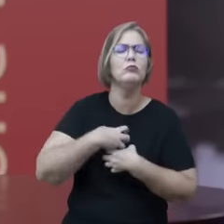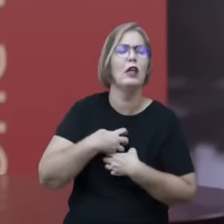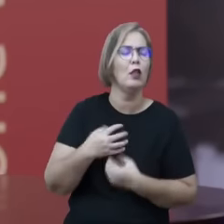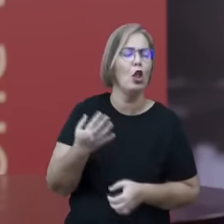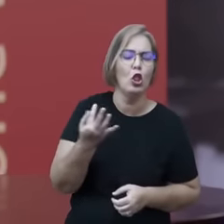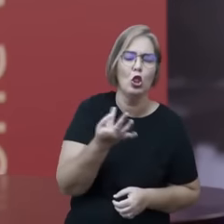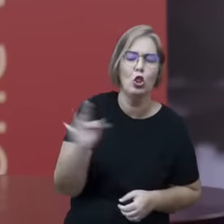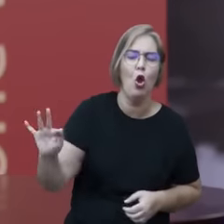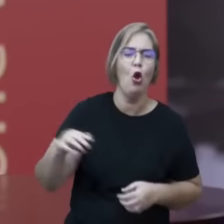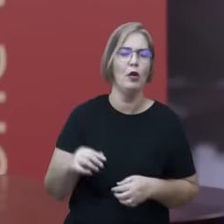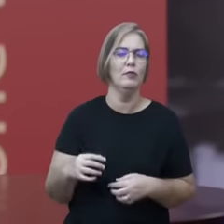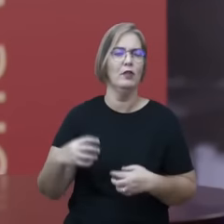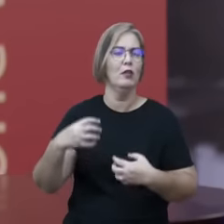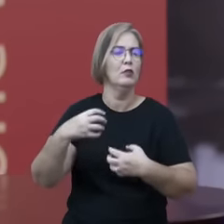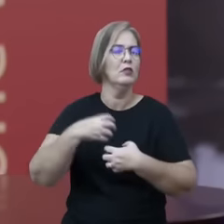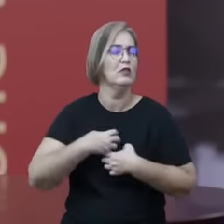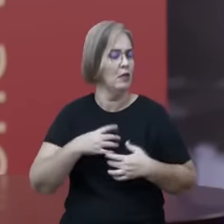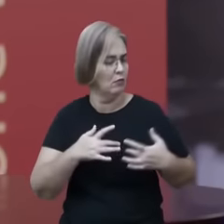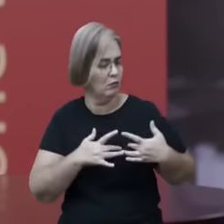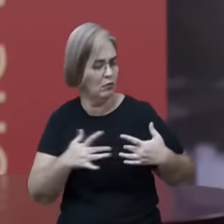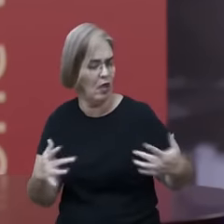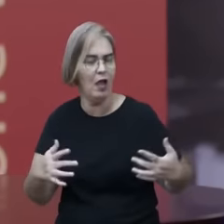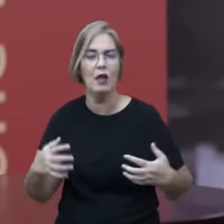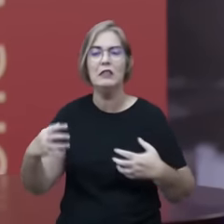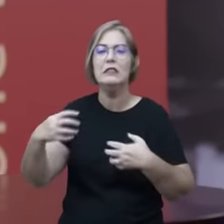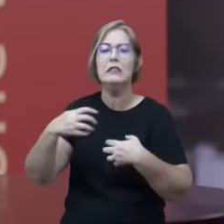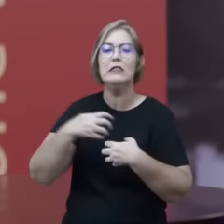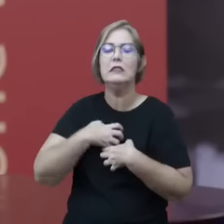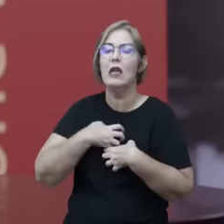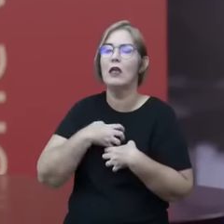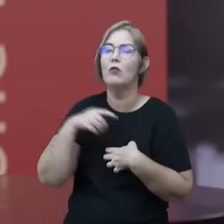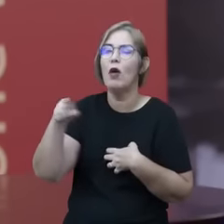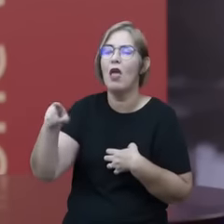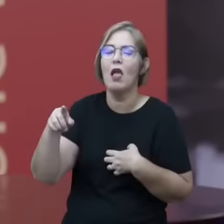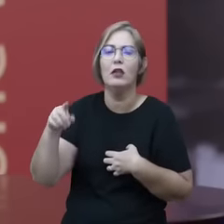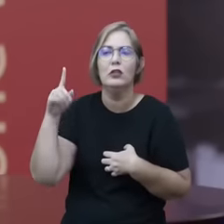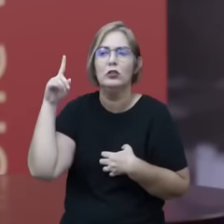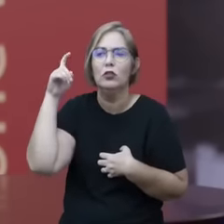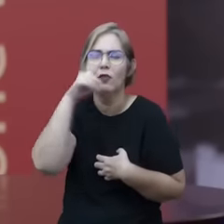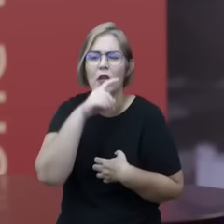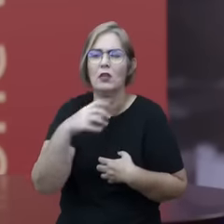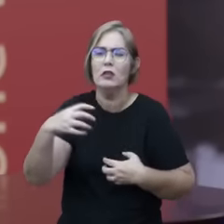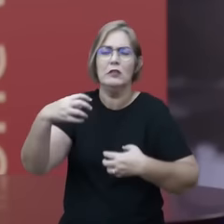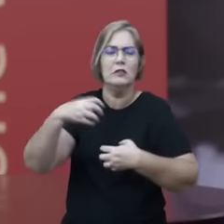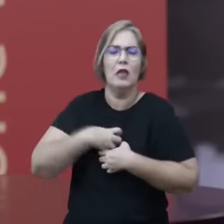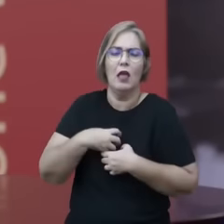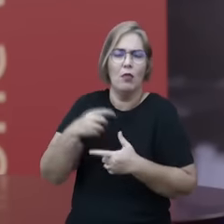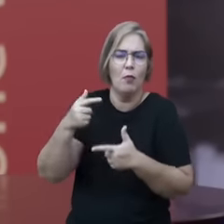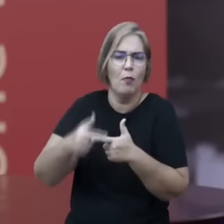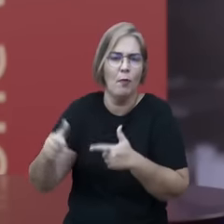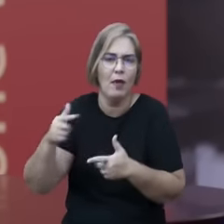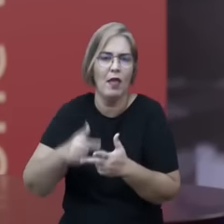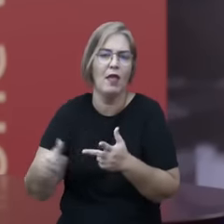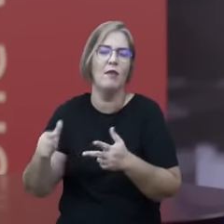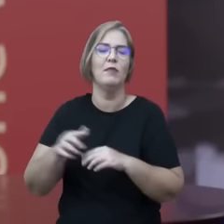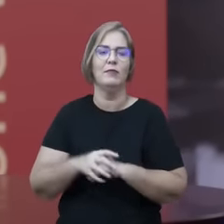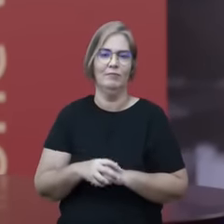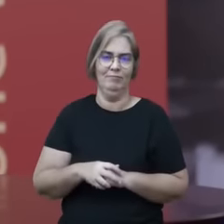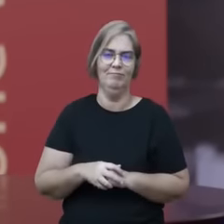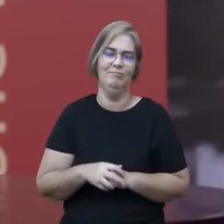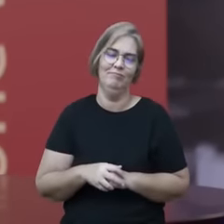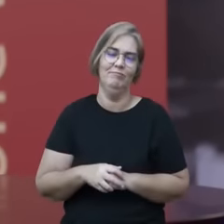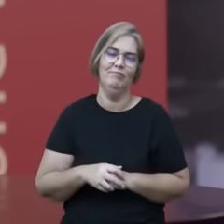que todos nós temos, todos nós somos vulneráveis, frágeis e padecemos, não